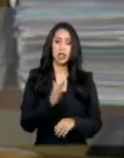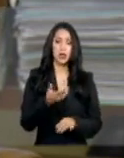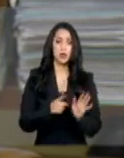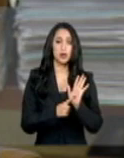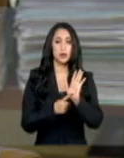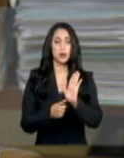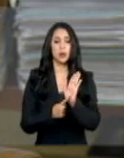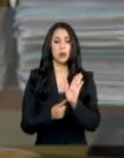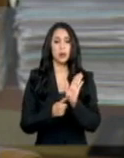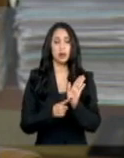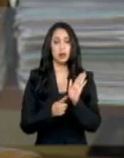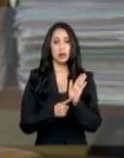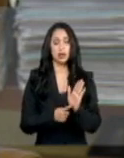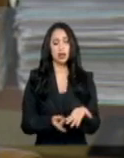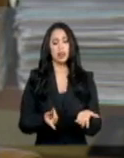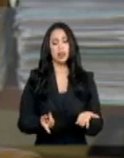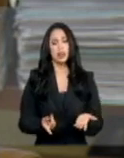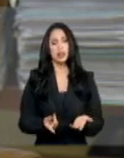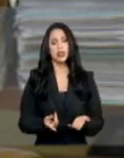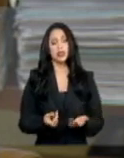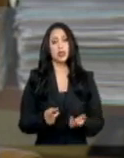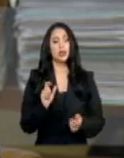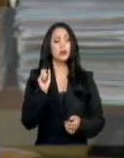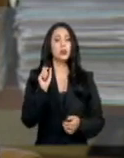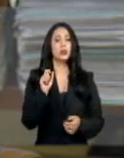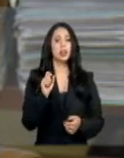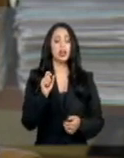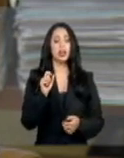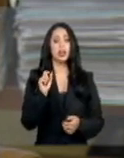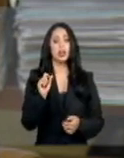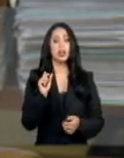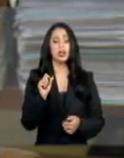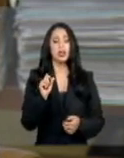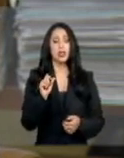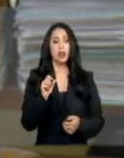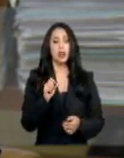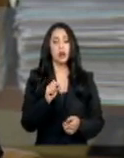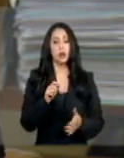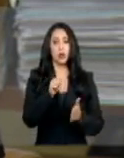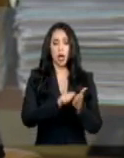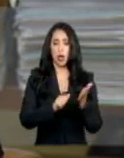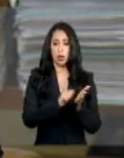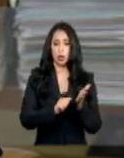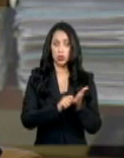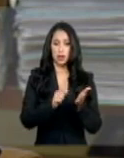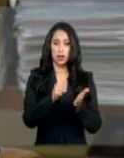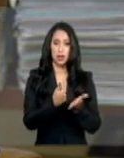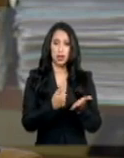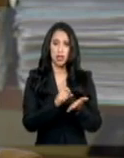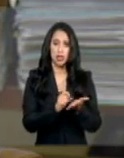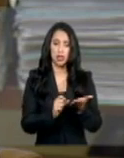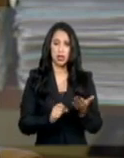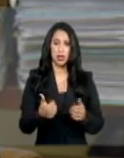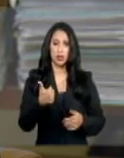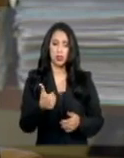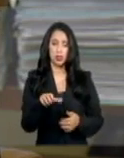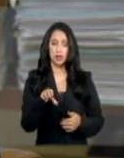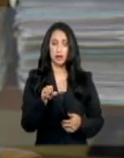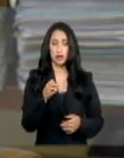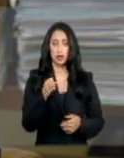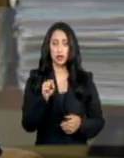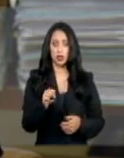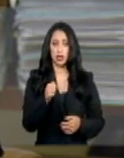9 língua a que se refere o hall no seu menu sua obra 1984 a